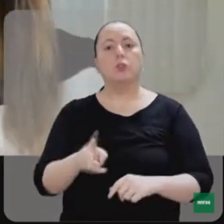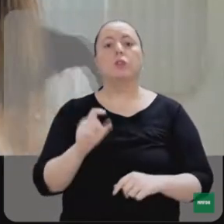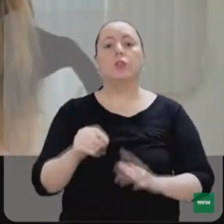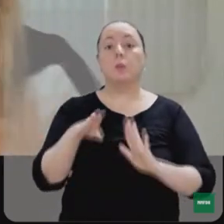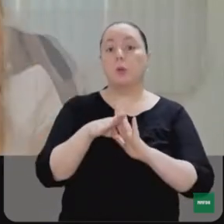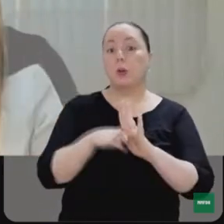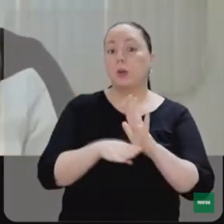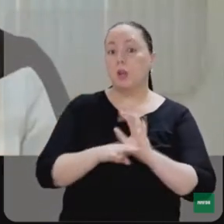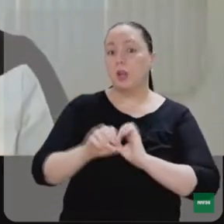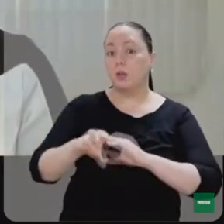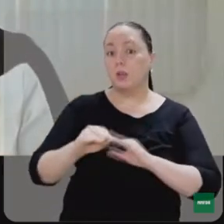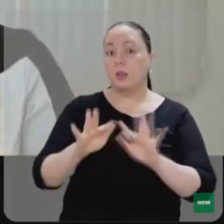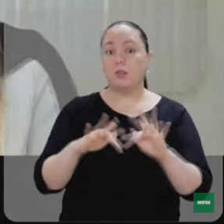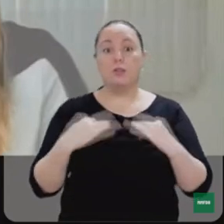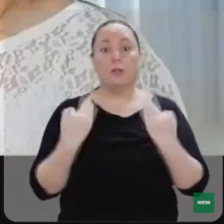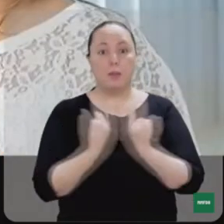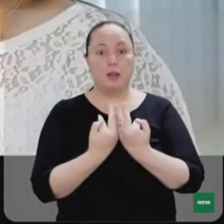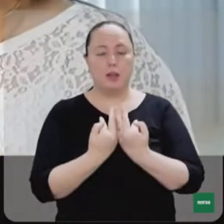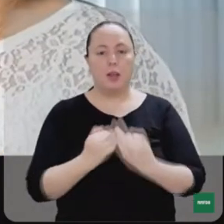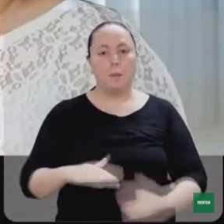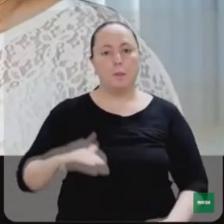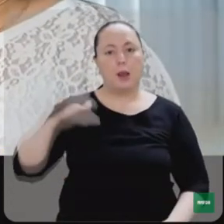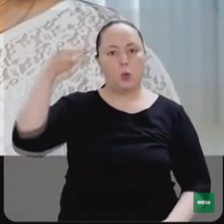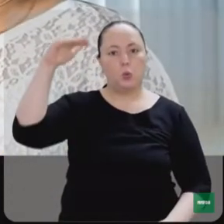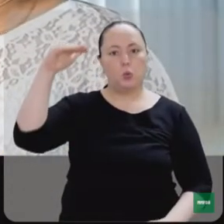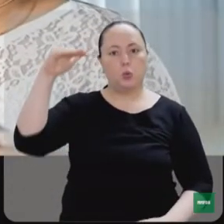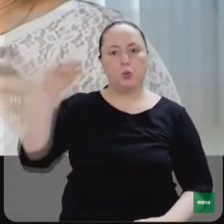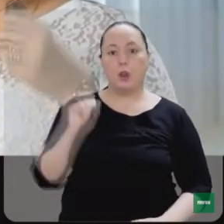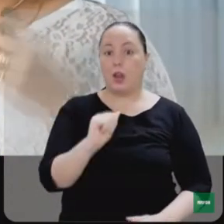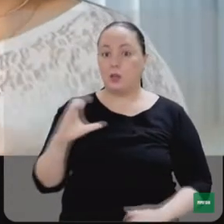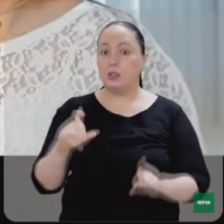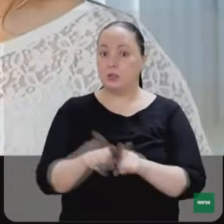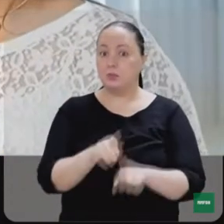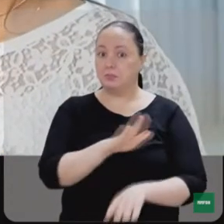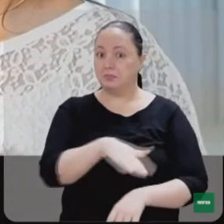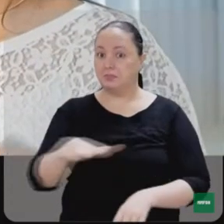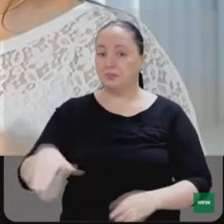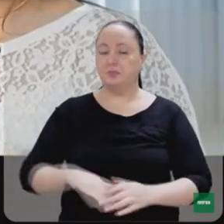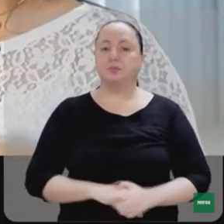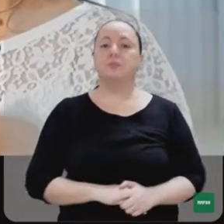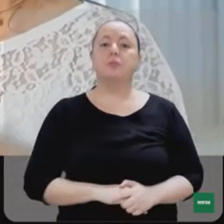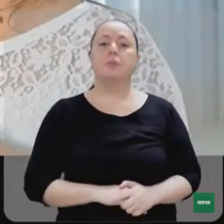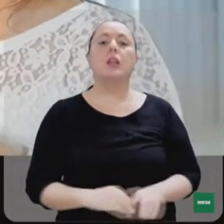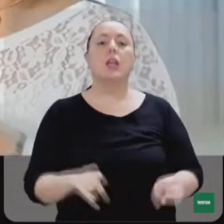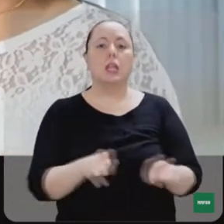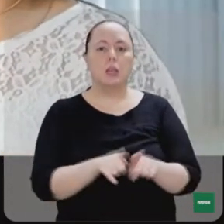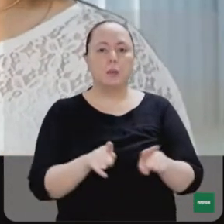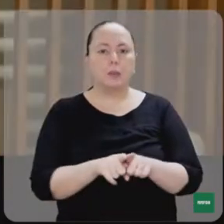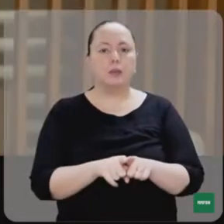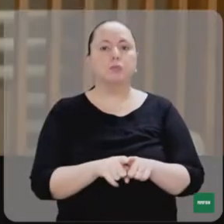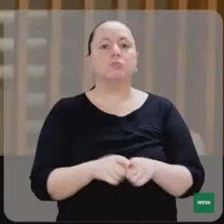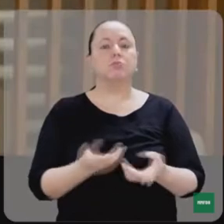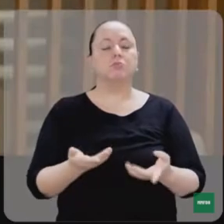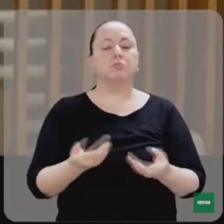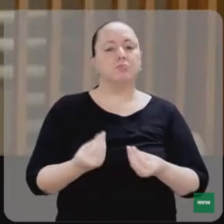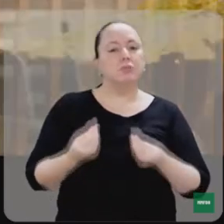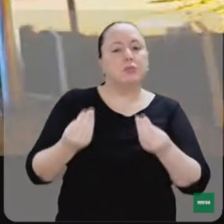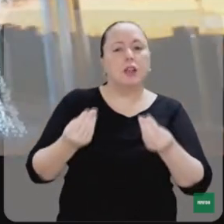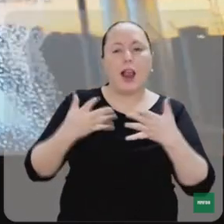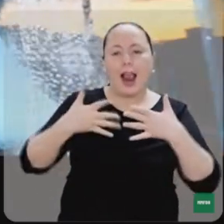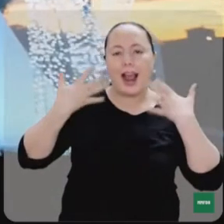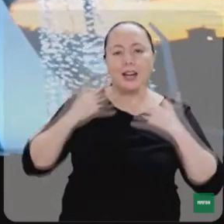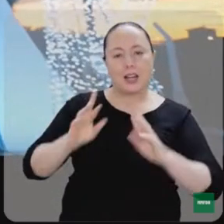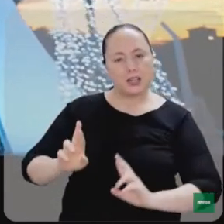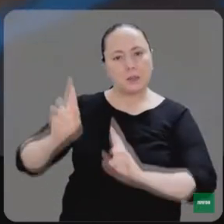digital, dando continuidade ao programa de educação familiar para adultos, adolescentes adolescentes e crianças. E por fim,